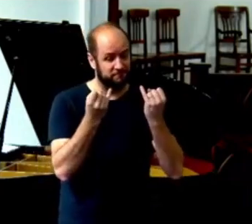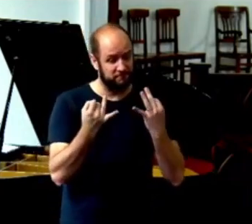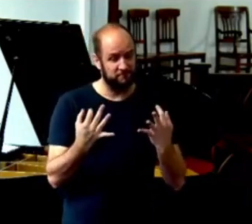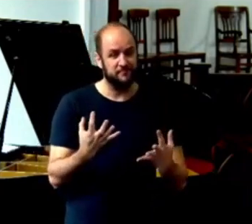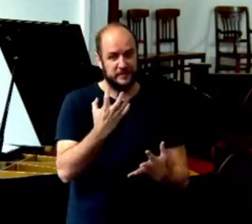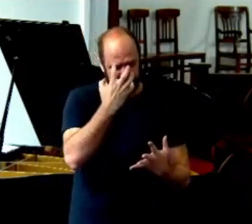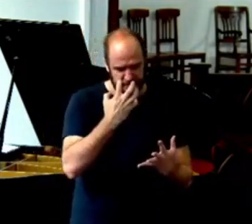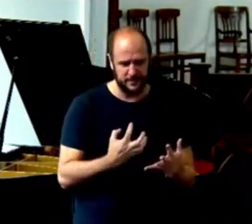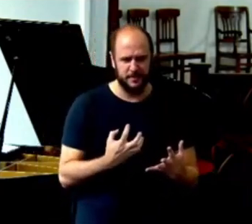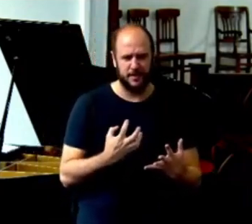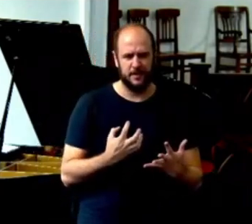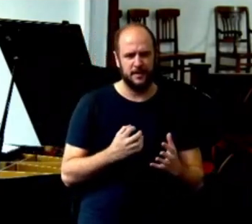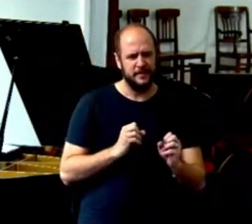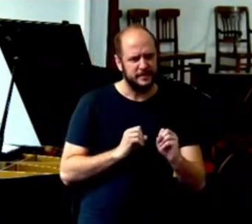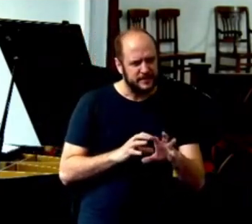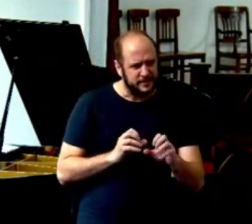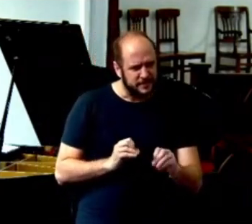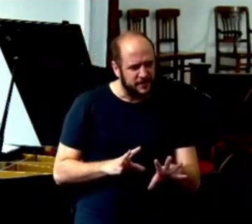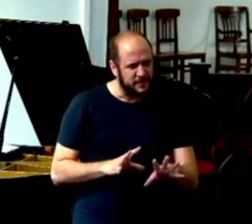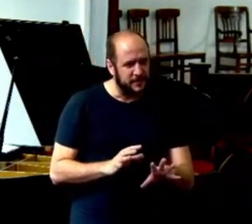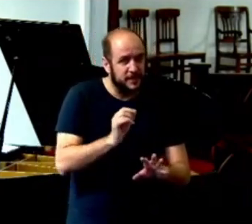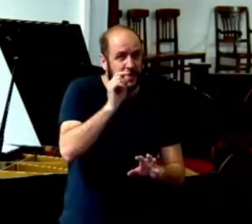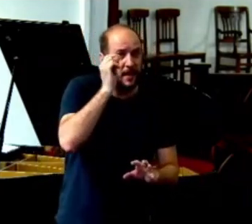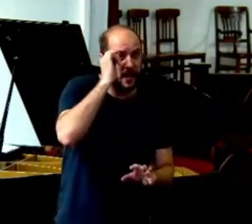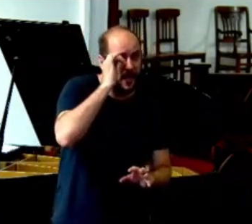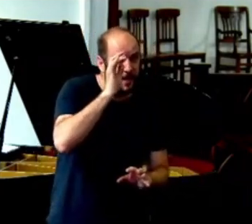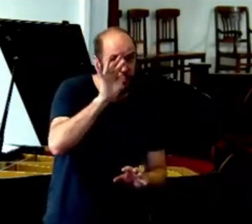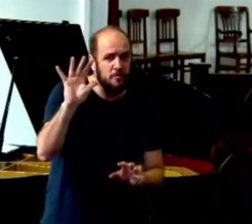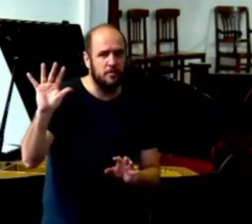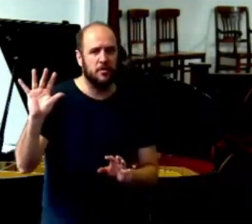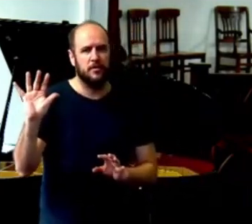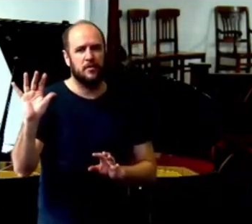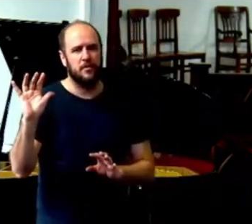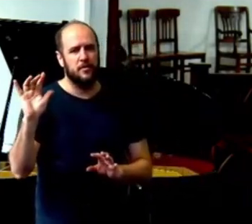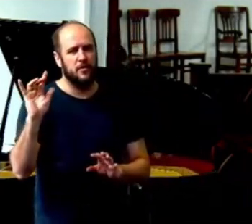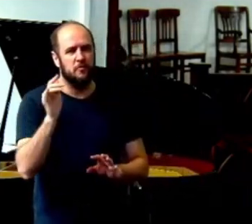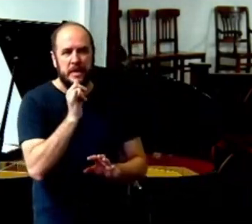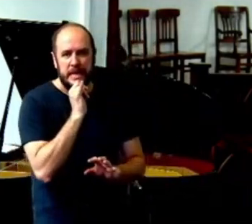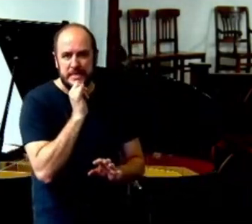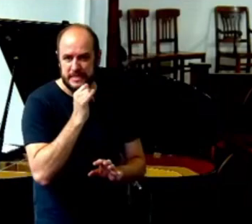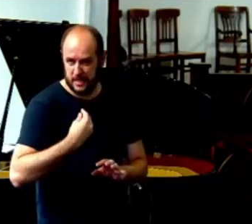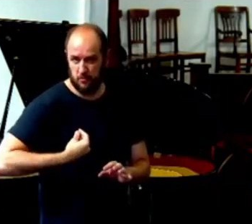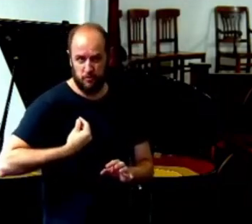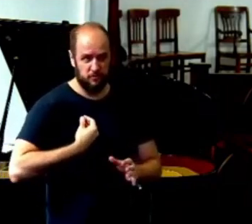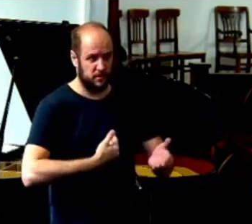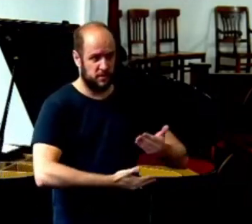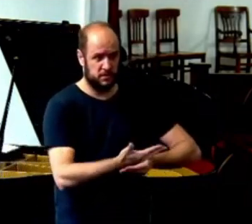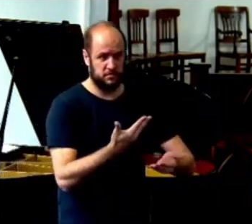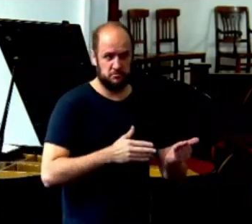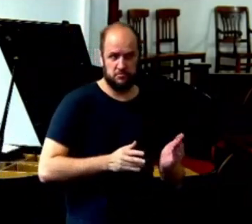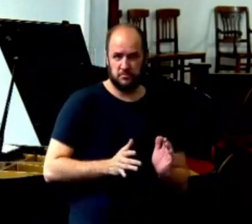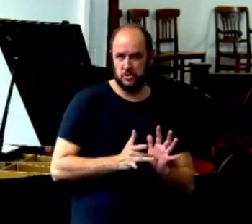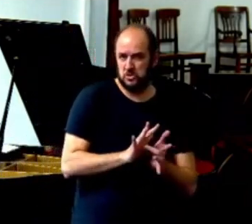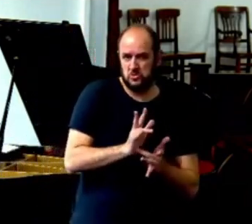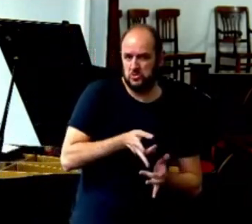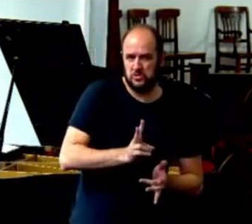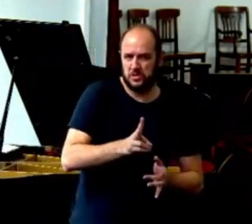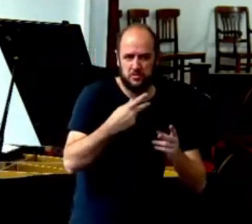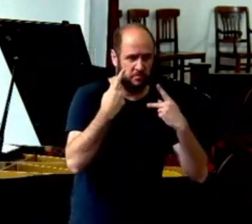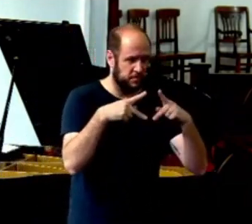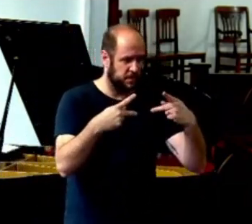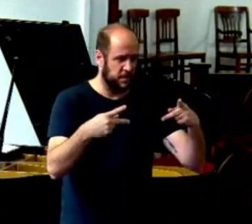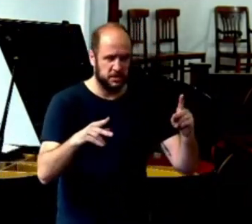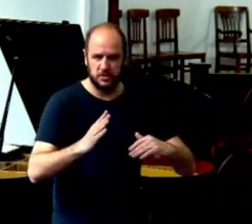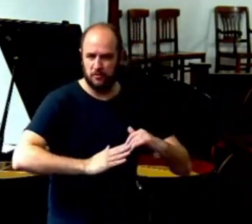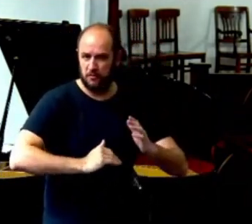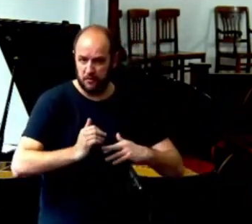um ensino a partir de uma ilustração, de um exemplo concreto, assim como Ele faz ao longo de todo o Sermão do